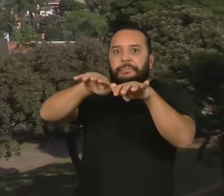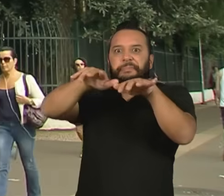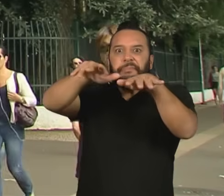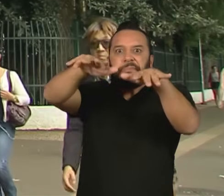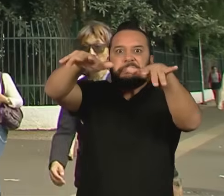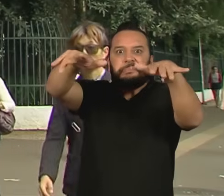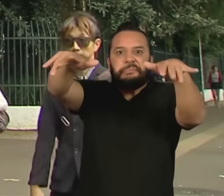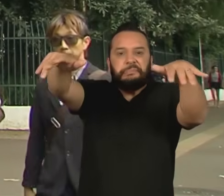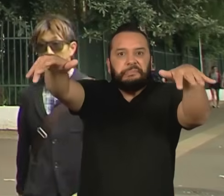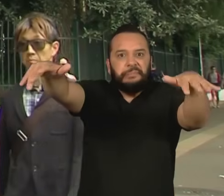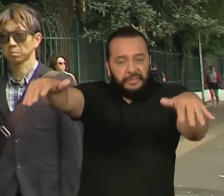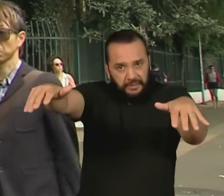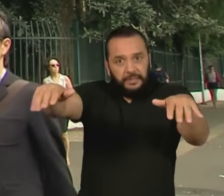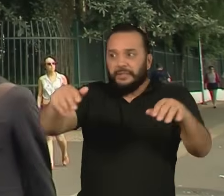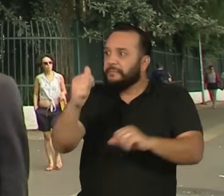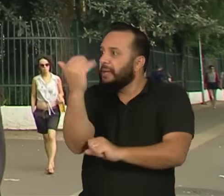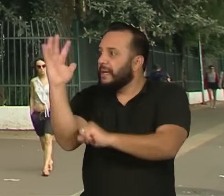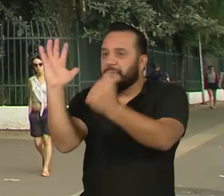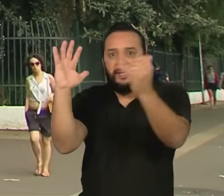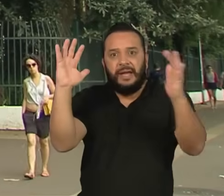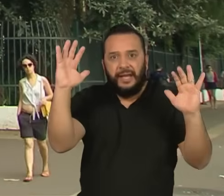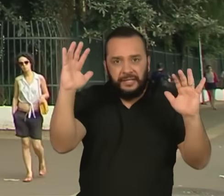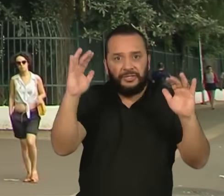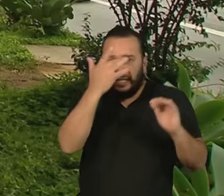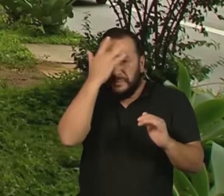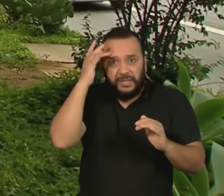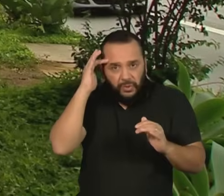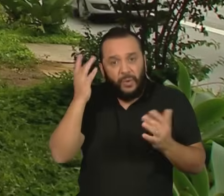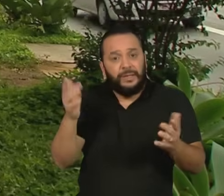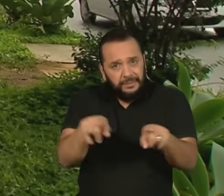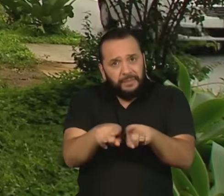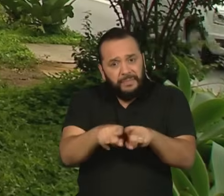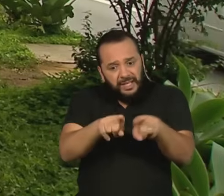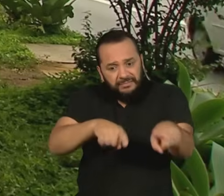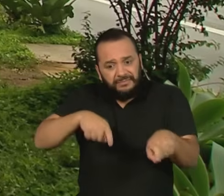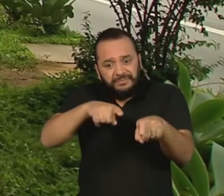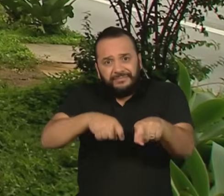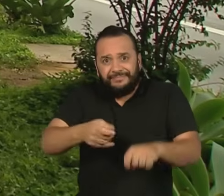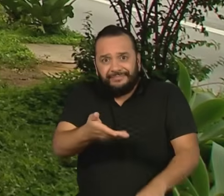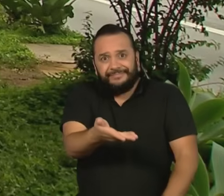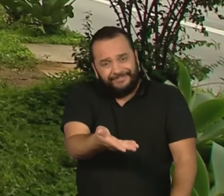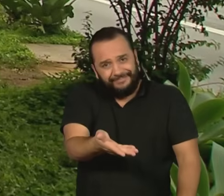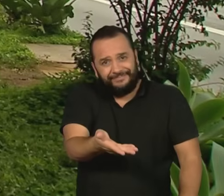plantações. Contaminam o meio ambiente e as pessoas.